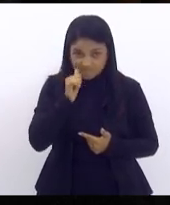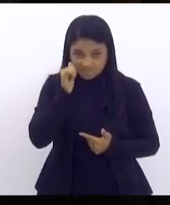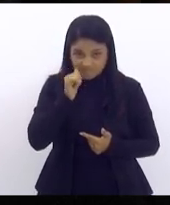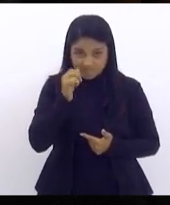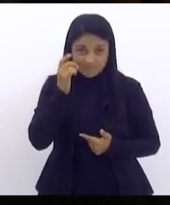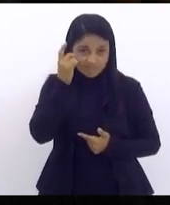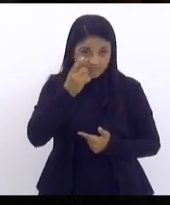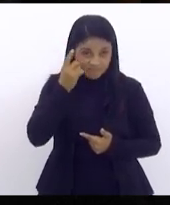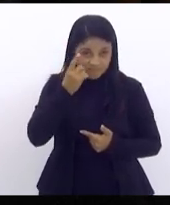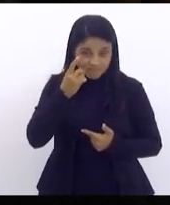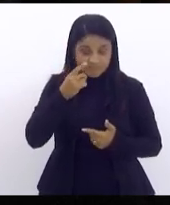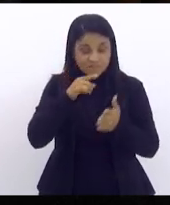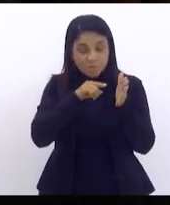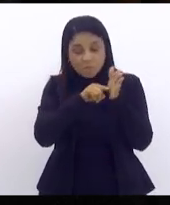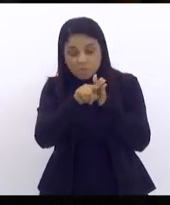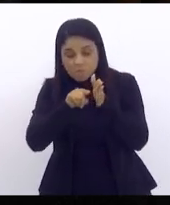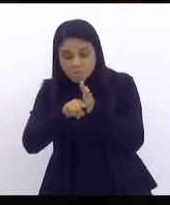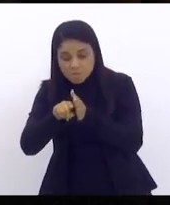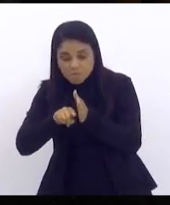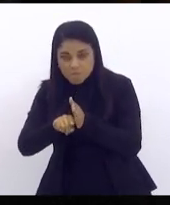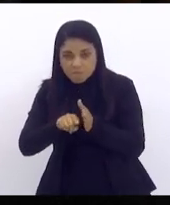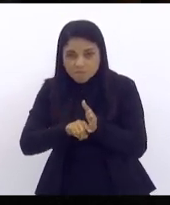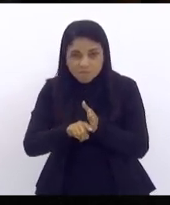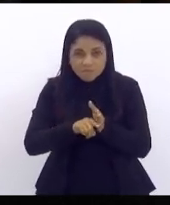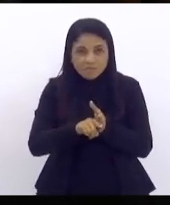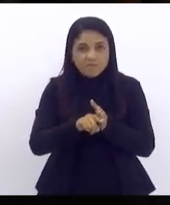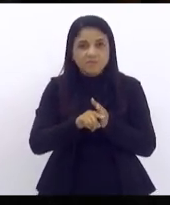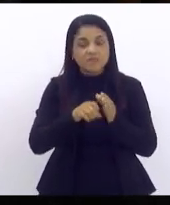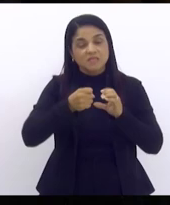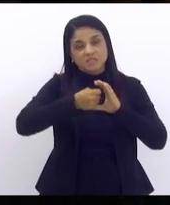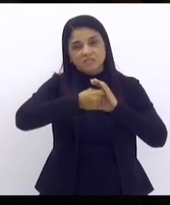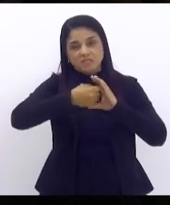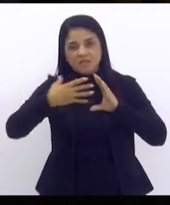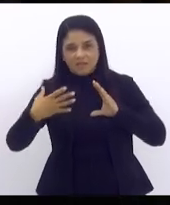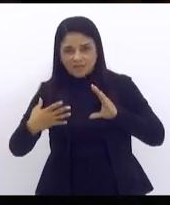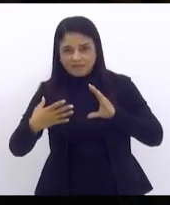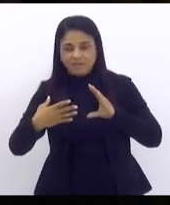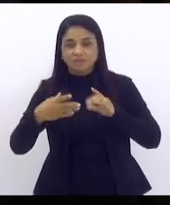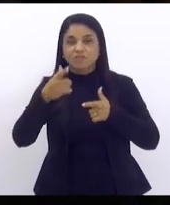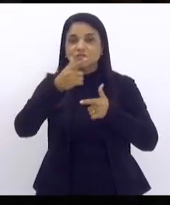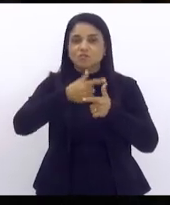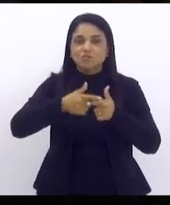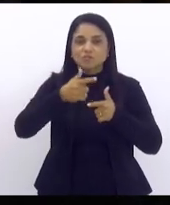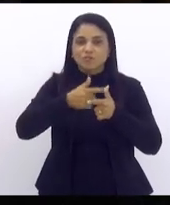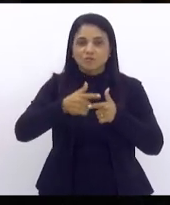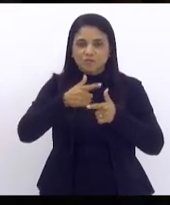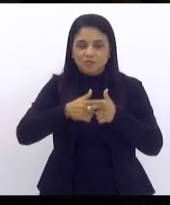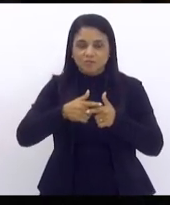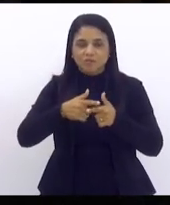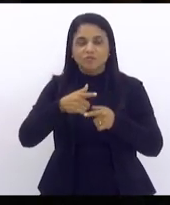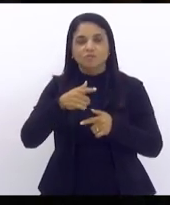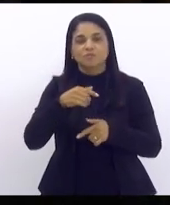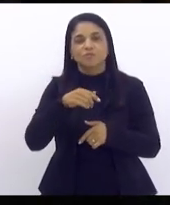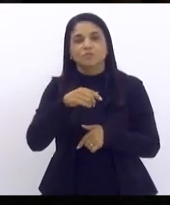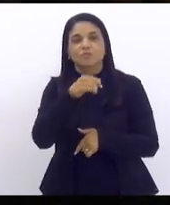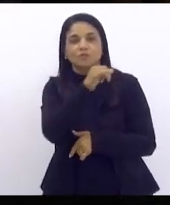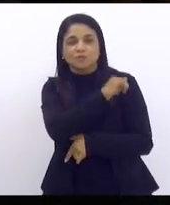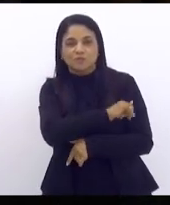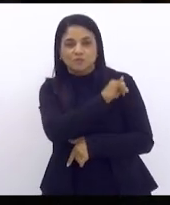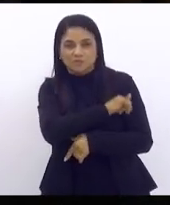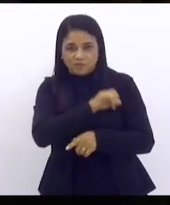a um questionário em público sobre as características, sobre os problemas do Rio de Janeiro. E